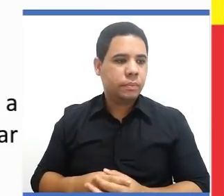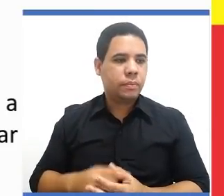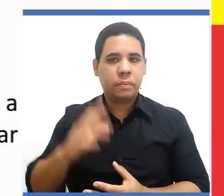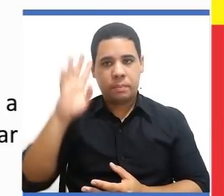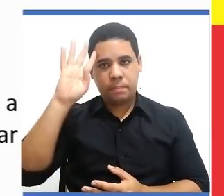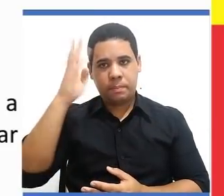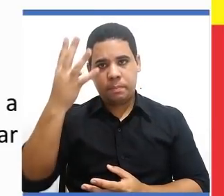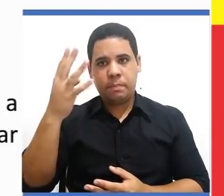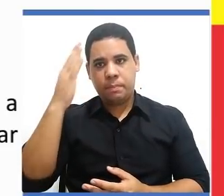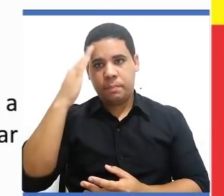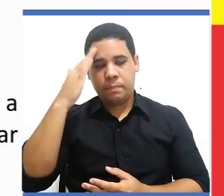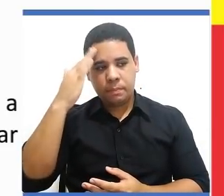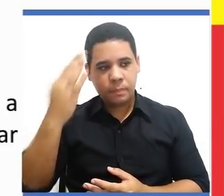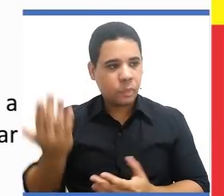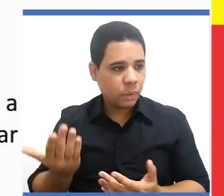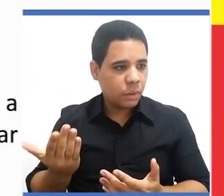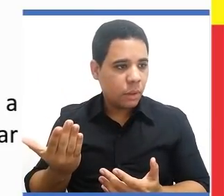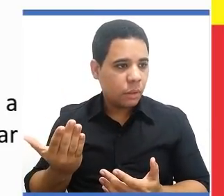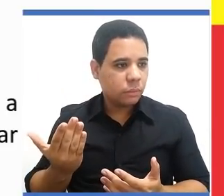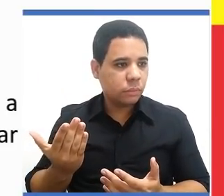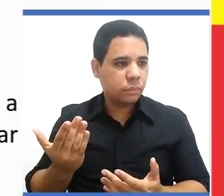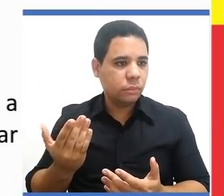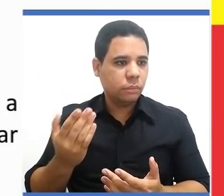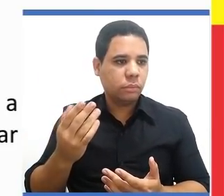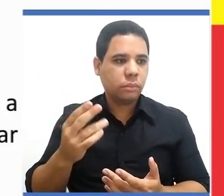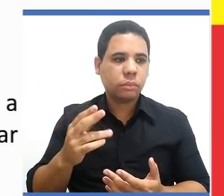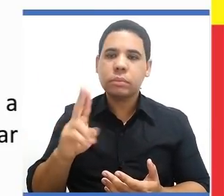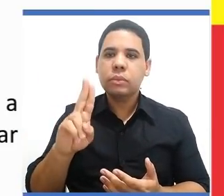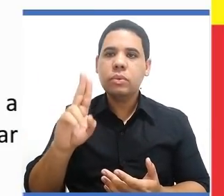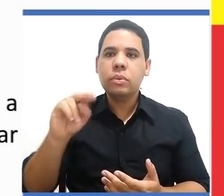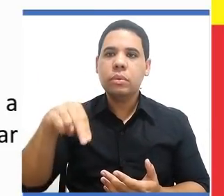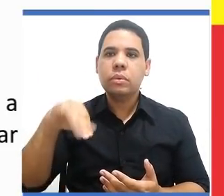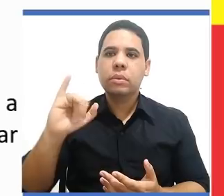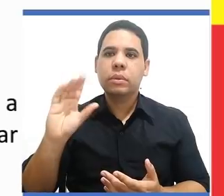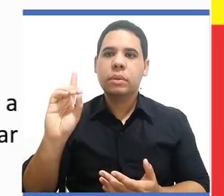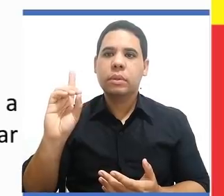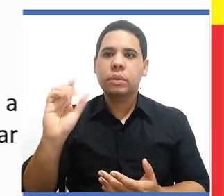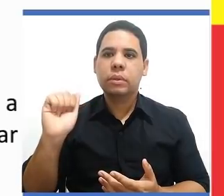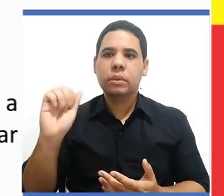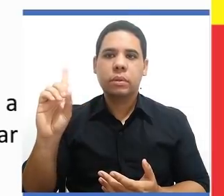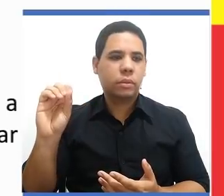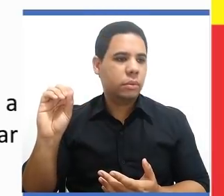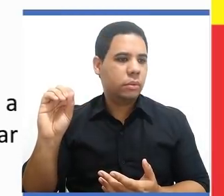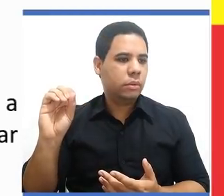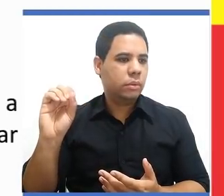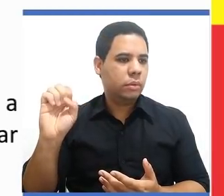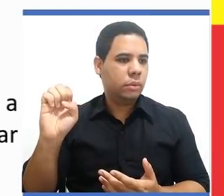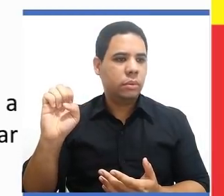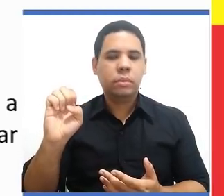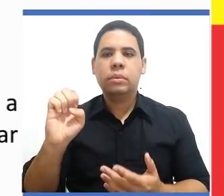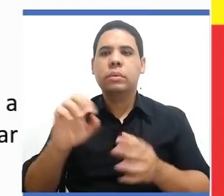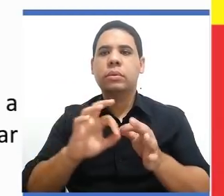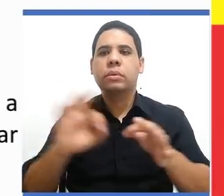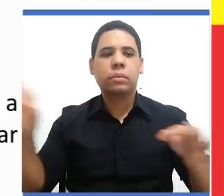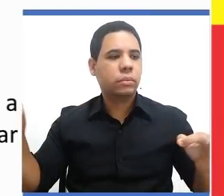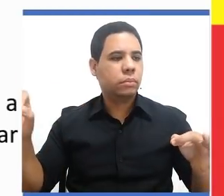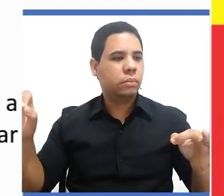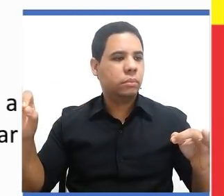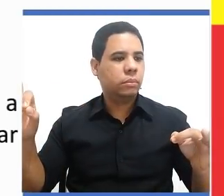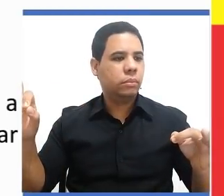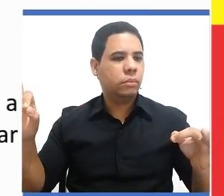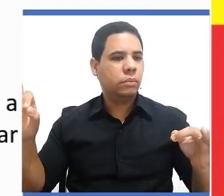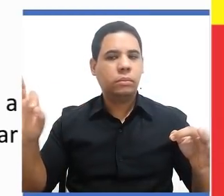Então, veja, nós temos as unidades de medidas do comprimento, que você observa aí na